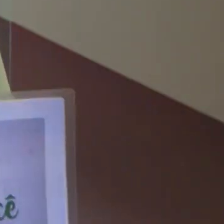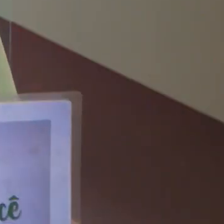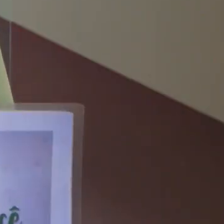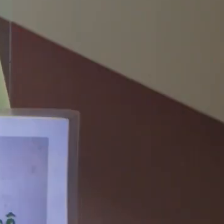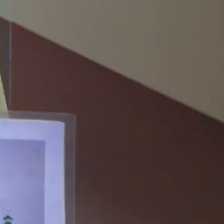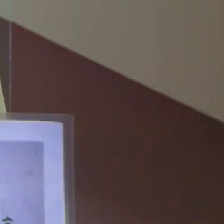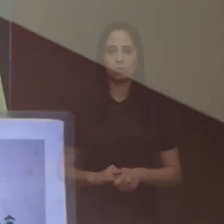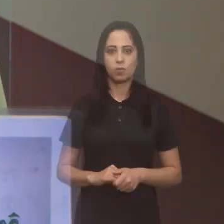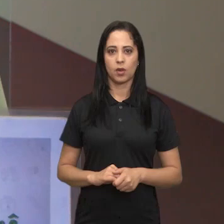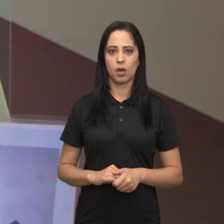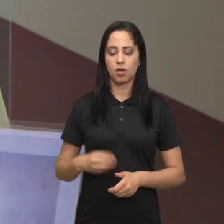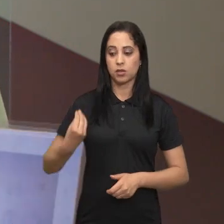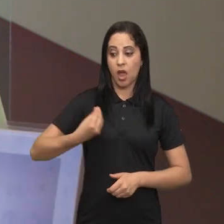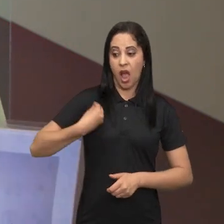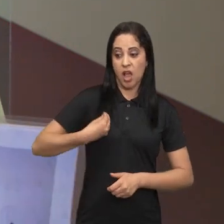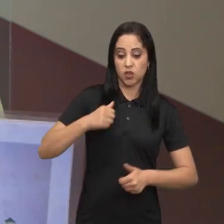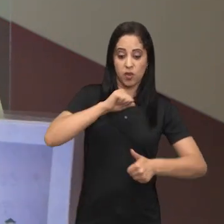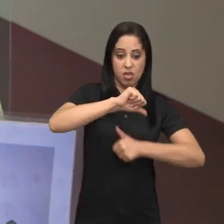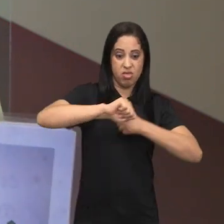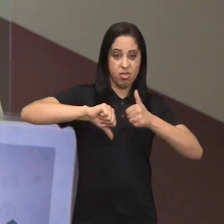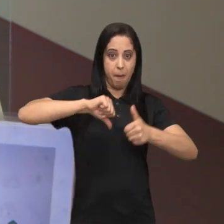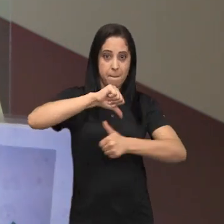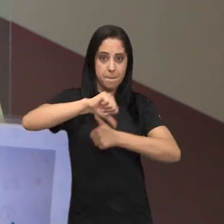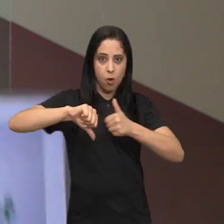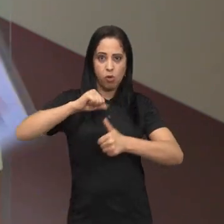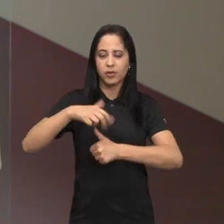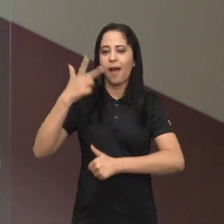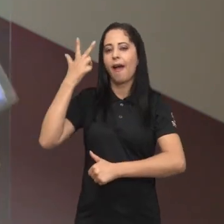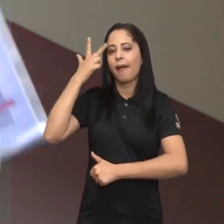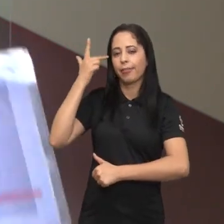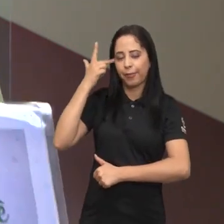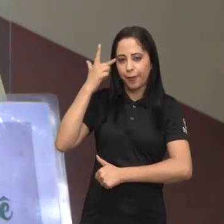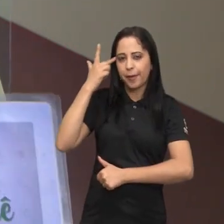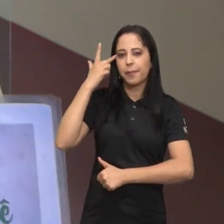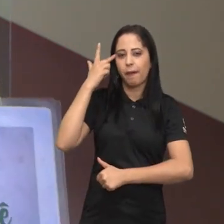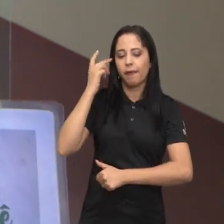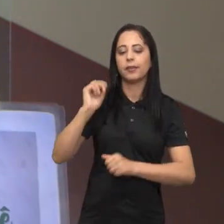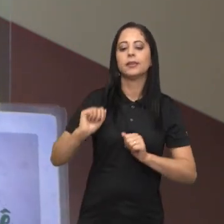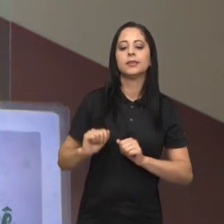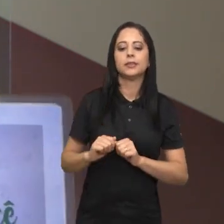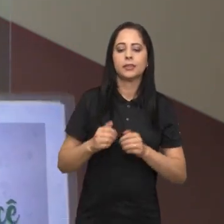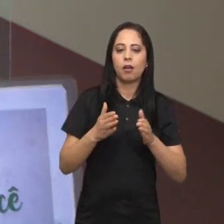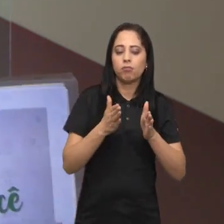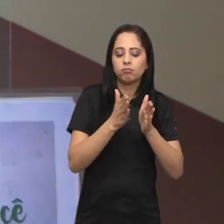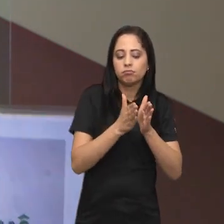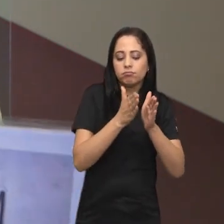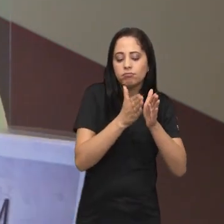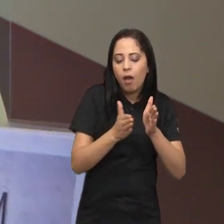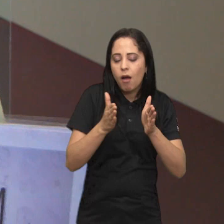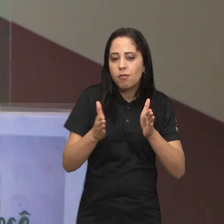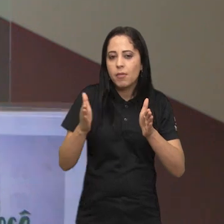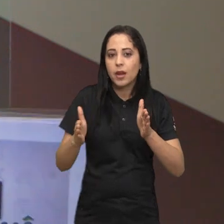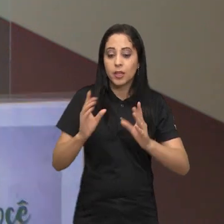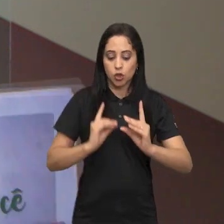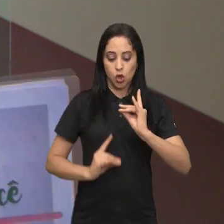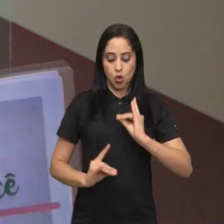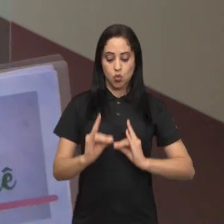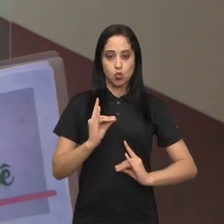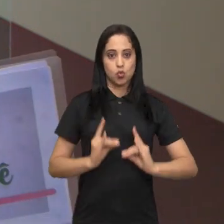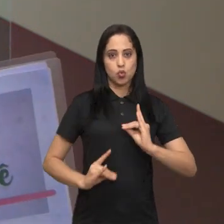Conhecer as transformações no decorrer da vida ajuda a gente a enfrentar com muito mais tranquilidade períodos em que os hormônios